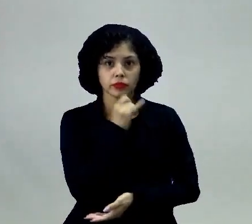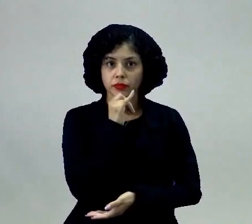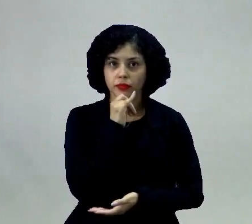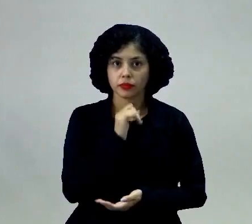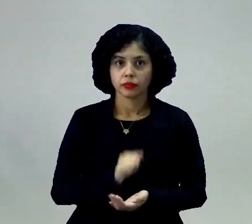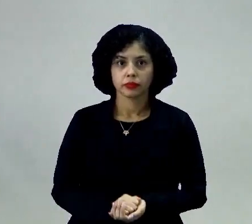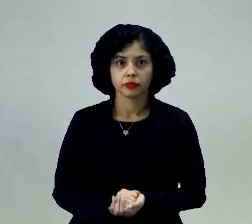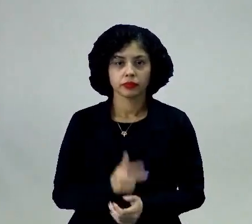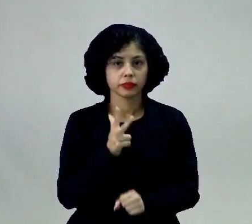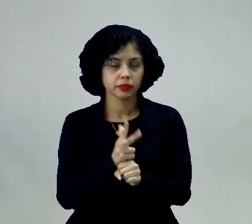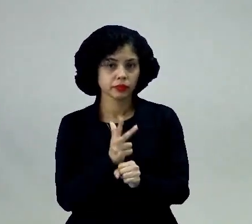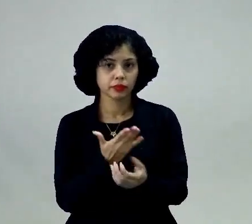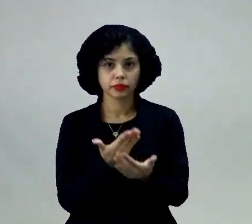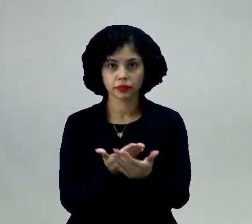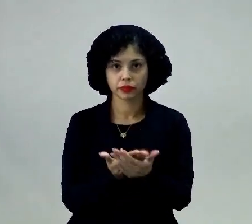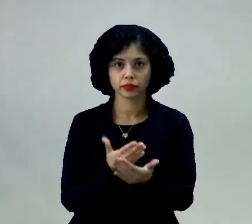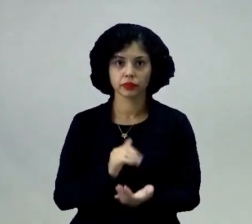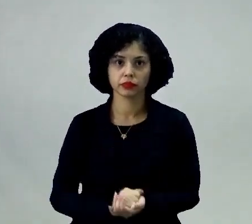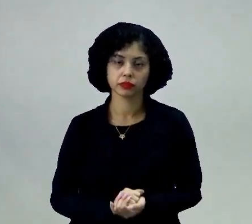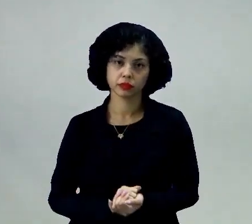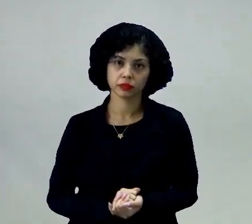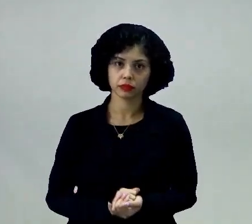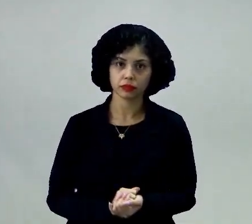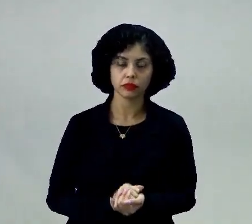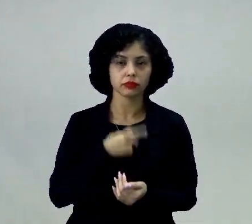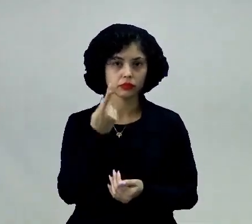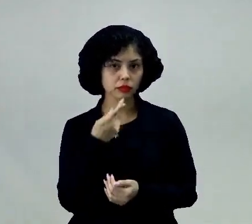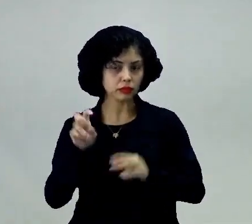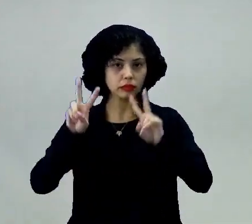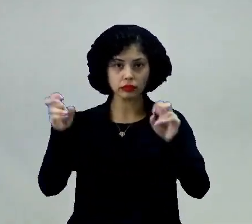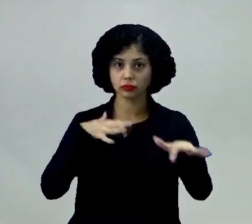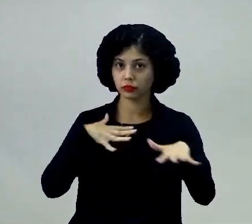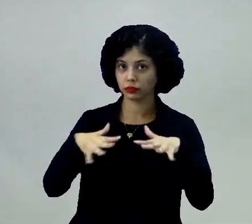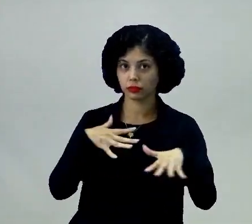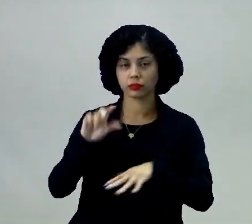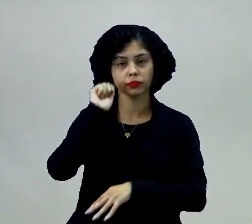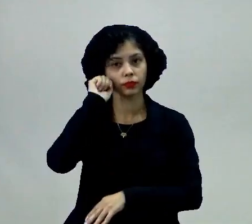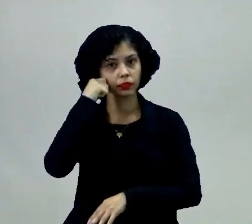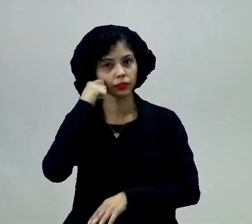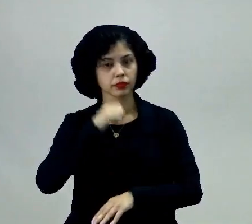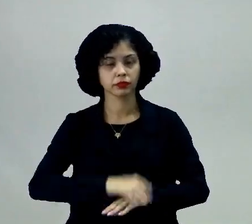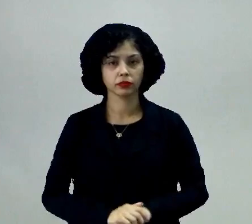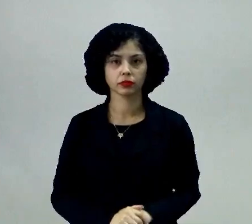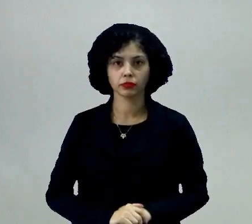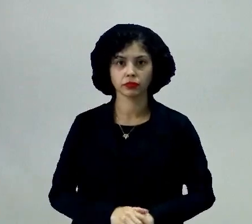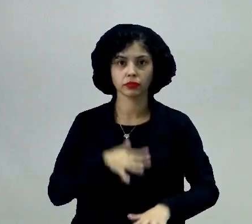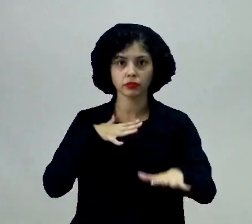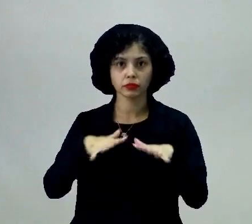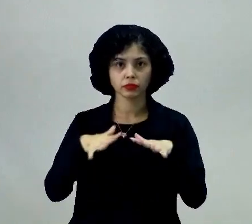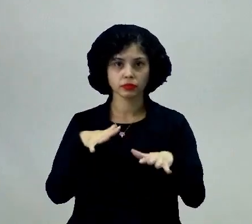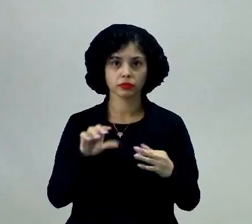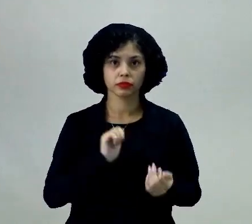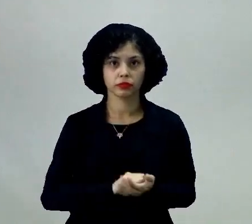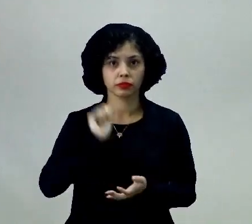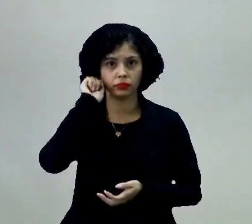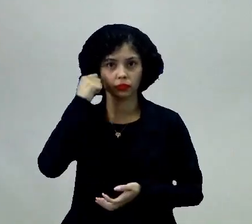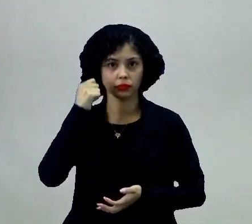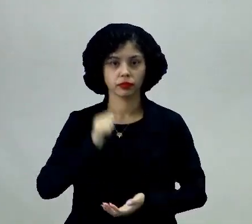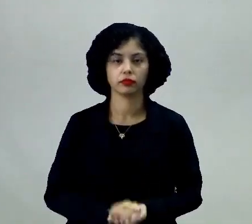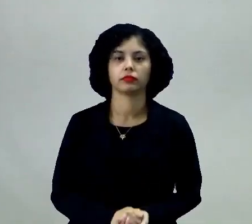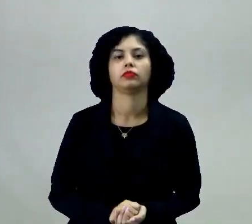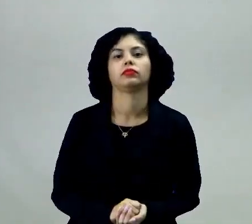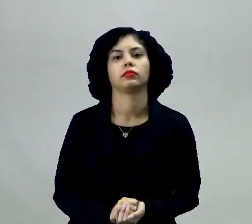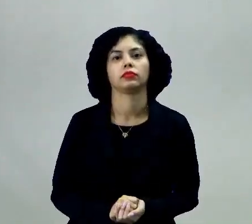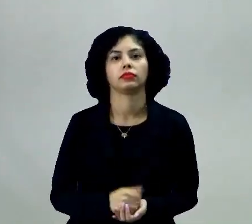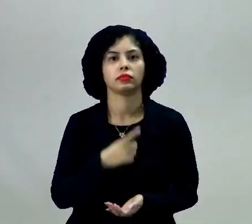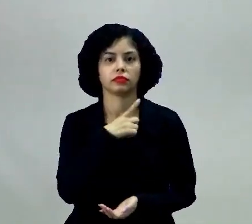tivemos uma videoaula em que nós tratamos a respeito do movimento negro. E o movimento negro, ele